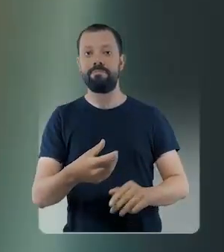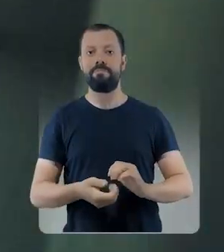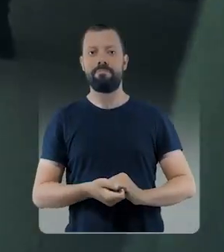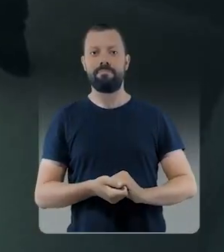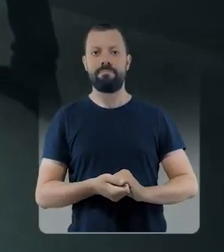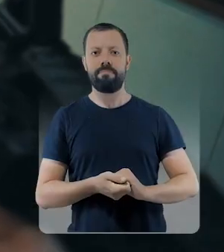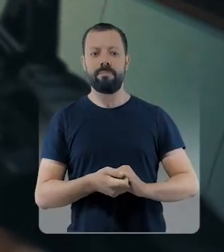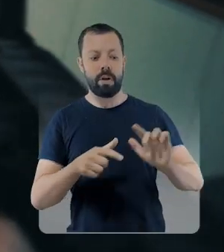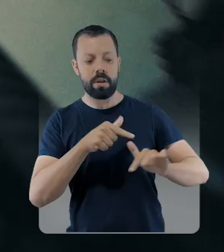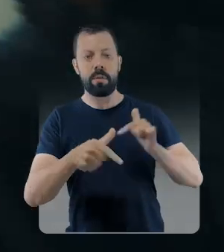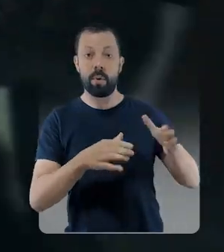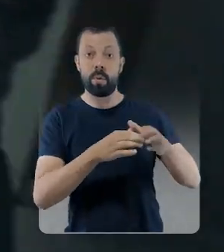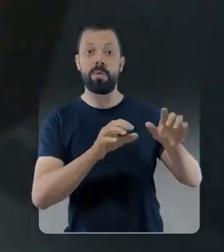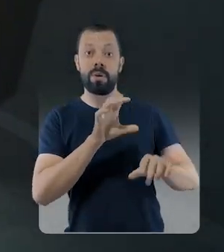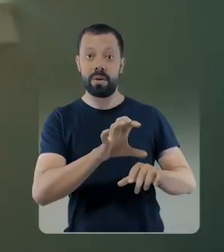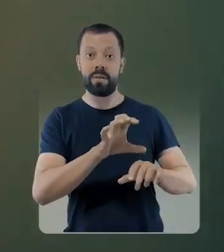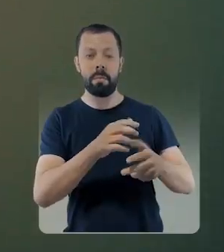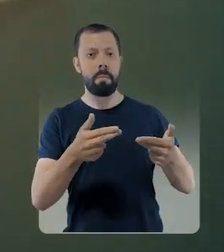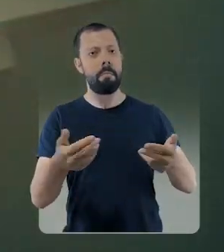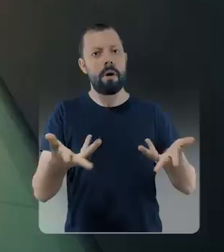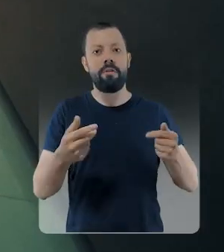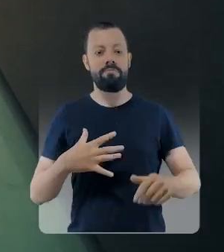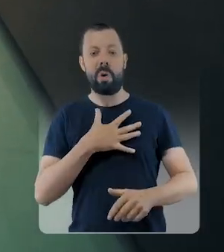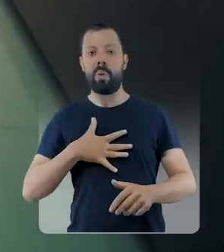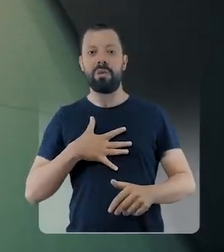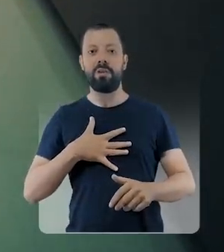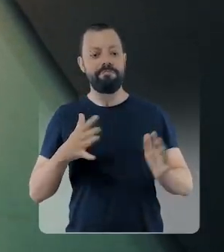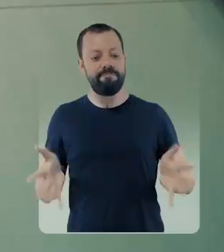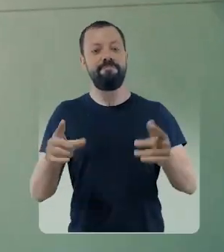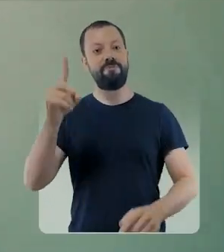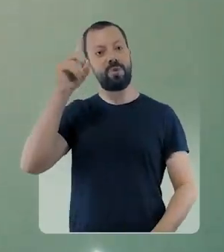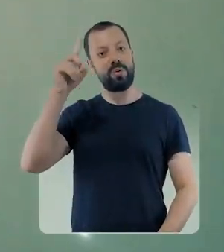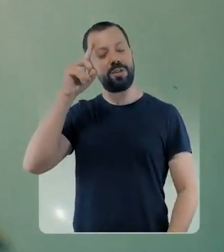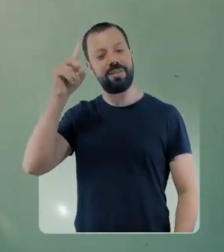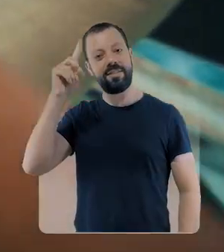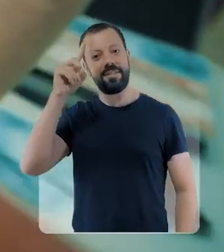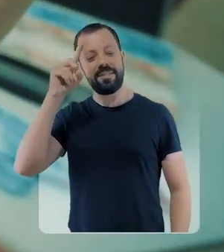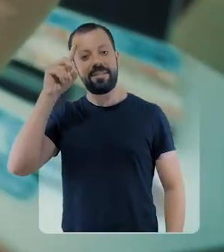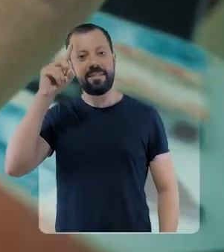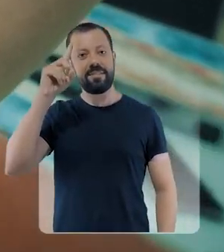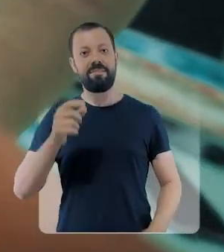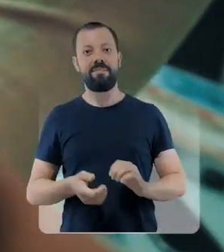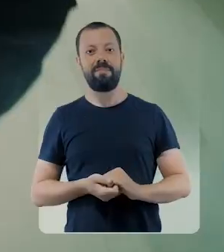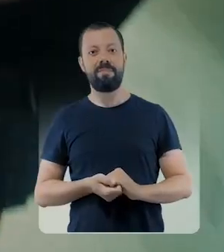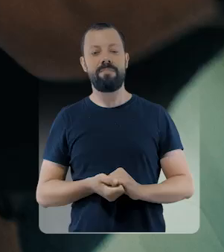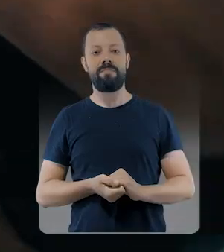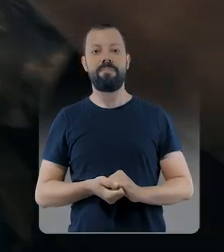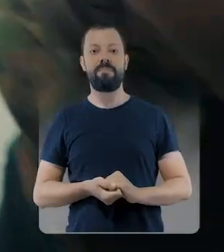geração. Polícia, mão na cabeça! Atuar em uma organização de excelência é uma honra que me motiva todos os dias.